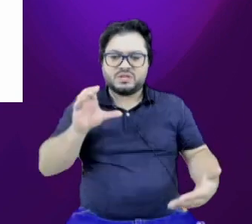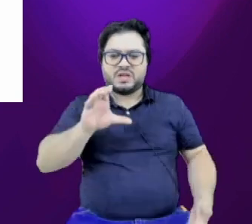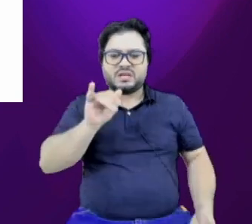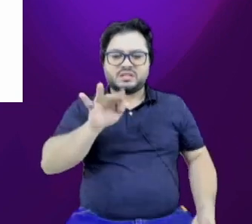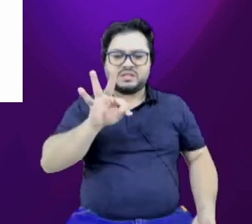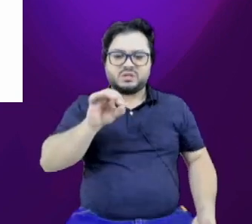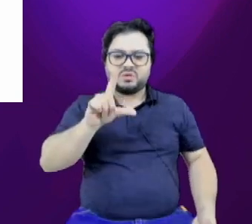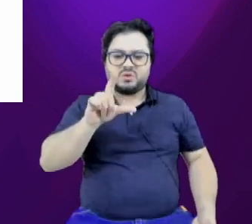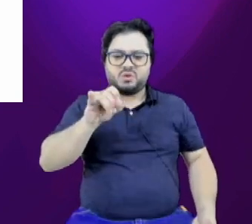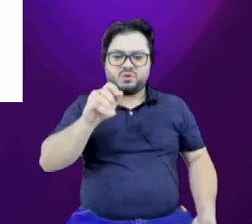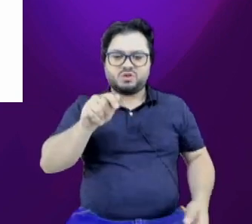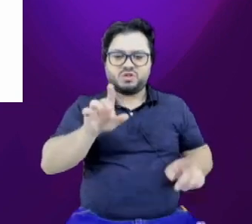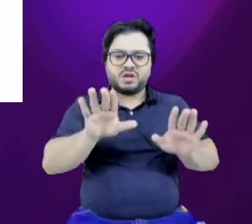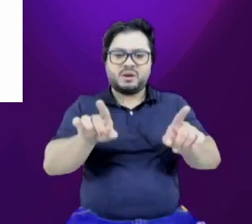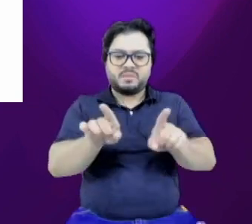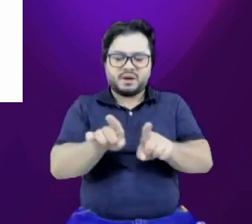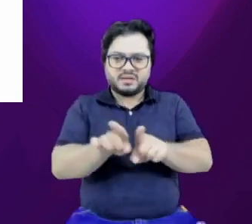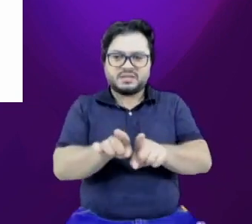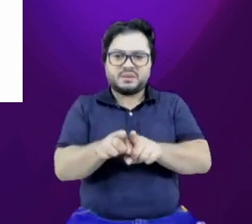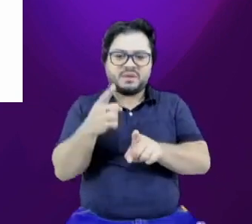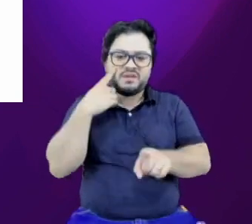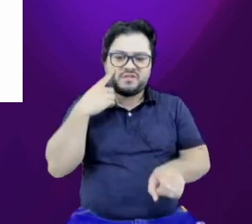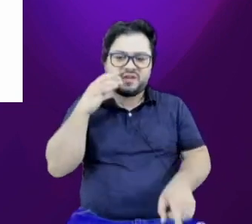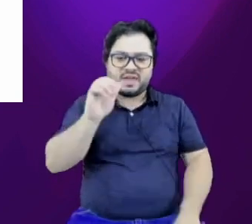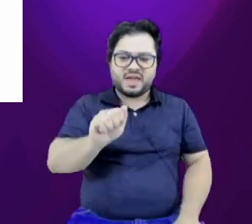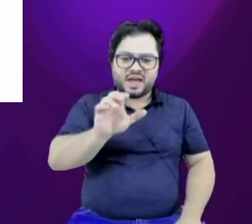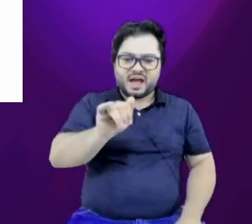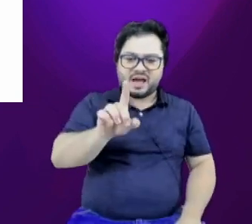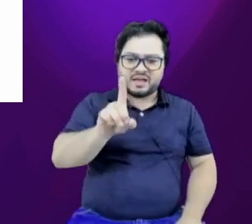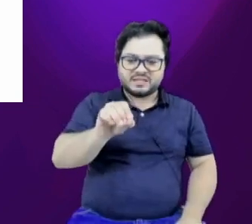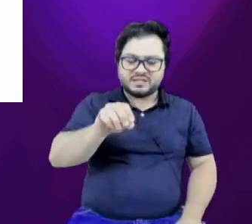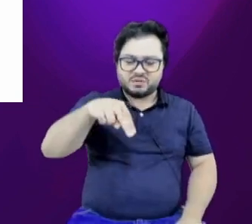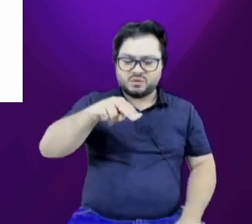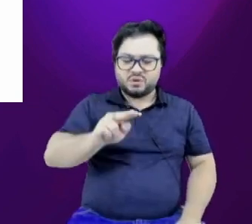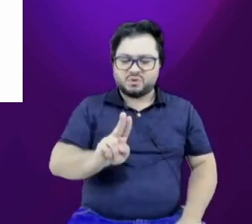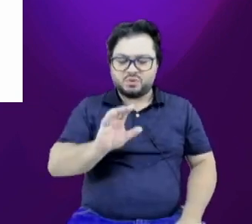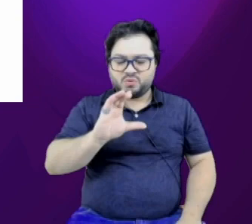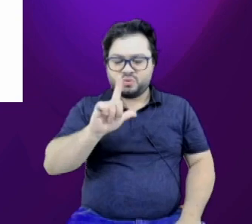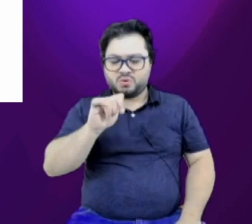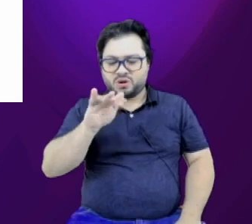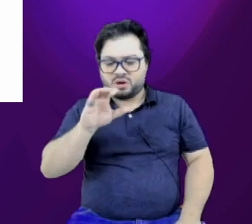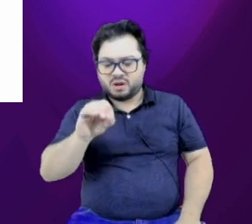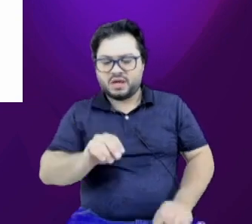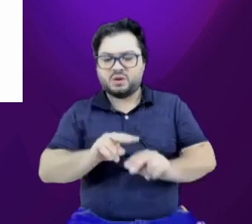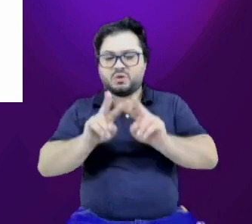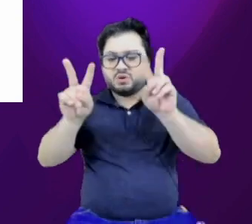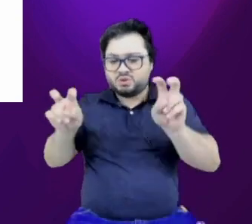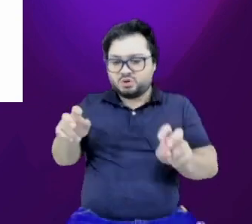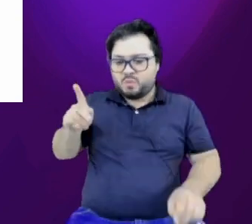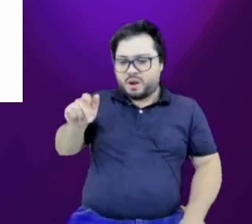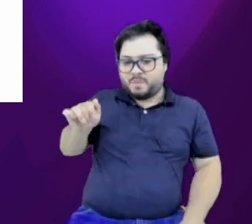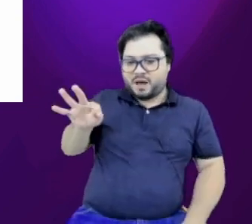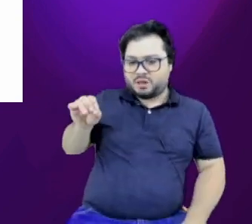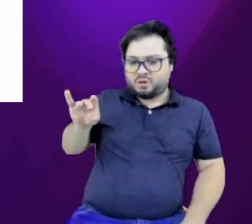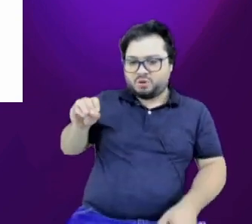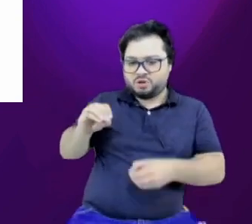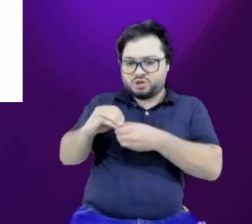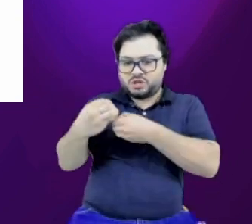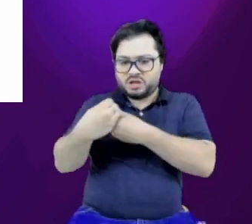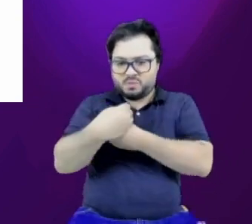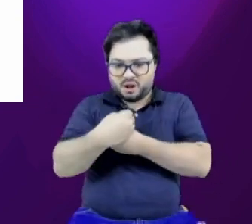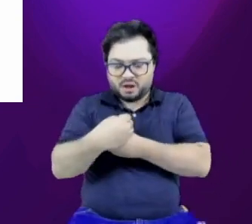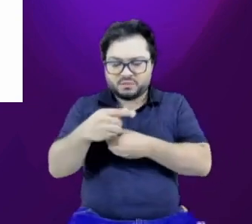gente também avalia os ácidos nucleicos quando a gente está relacionado à parte da patologia molecular. E isso tudo